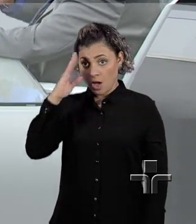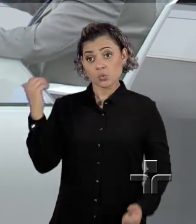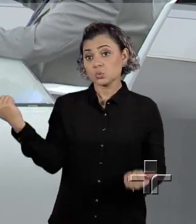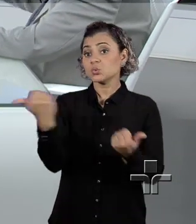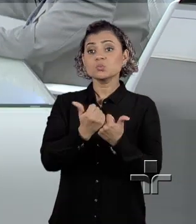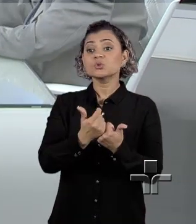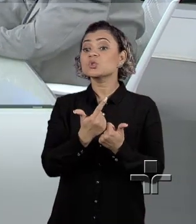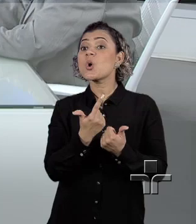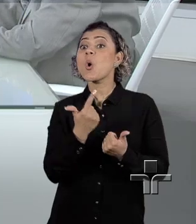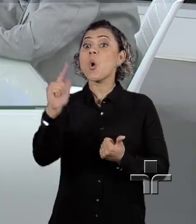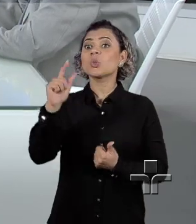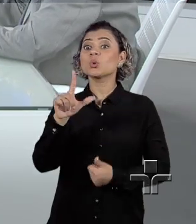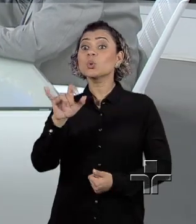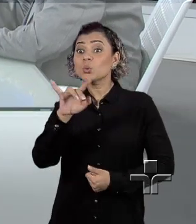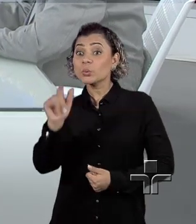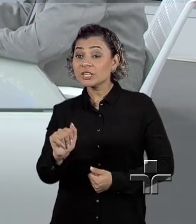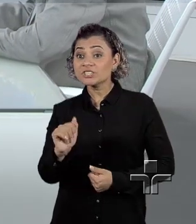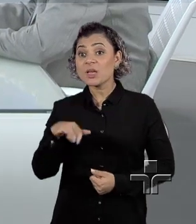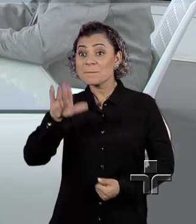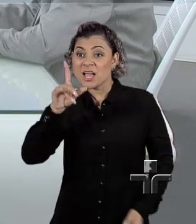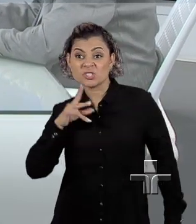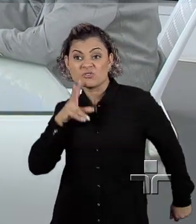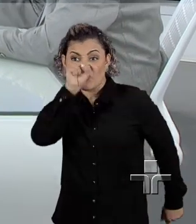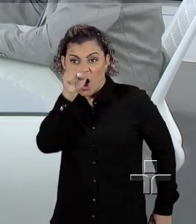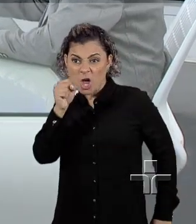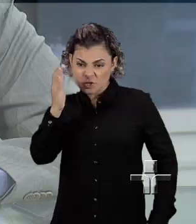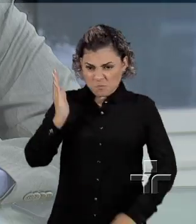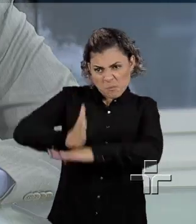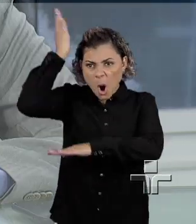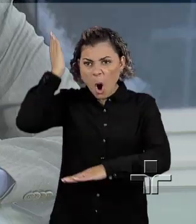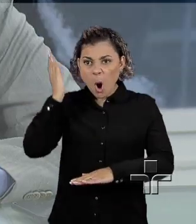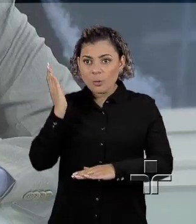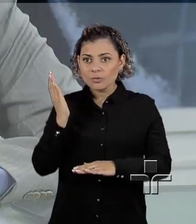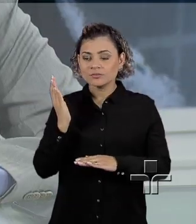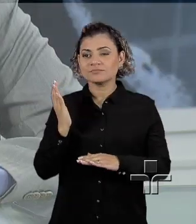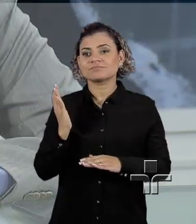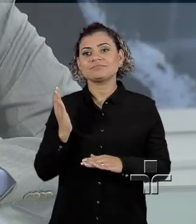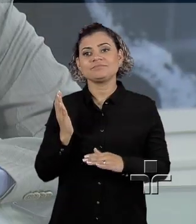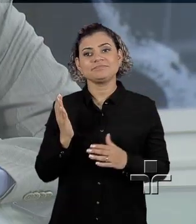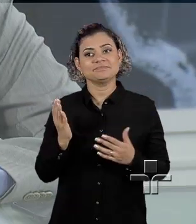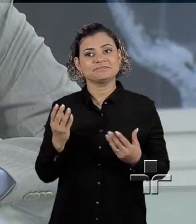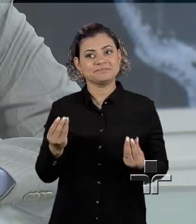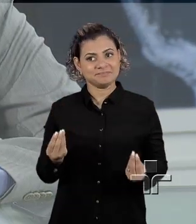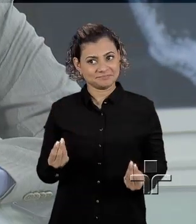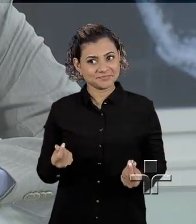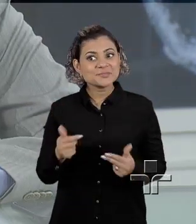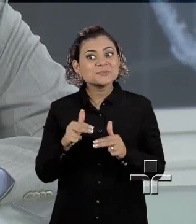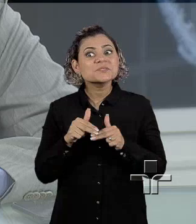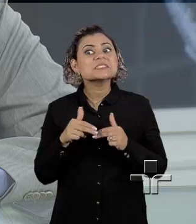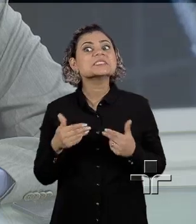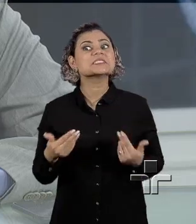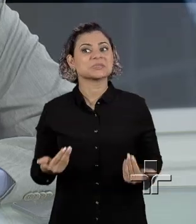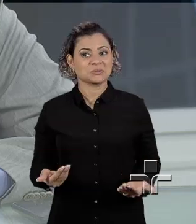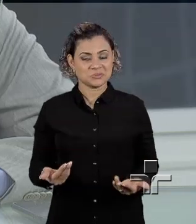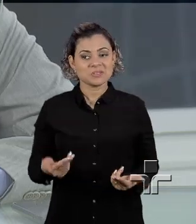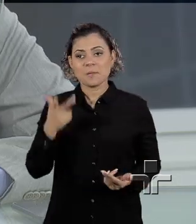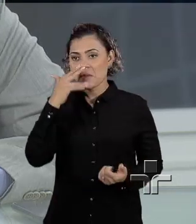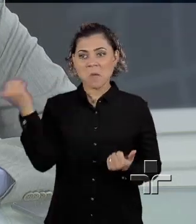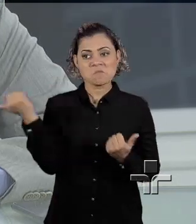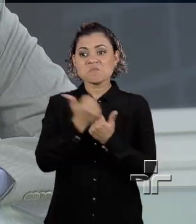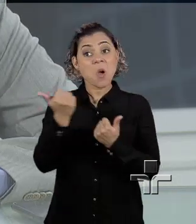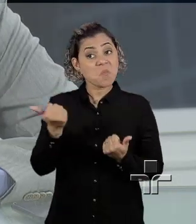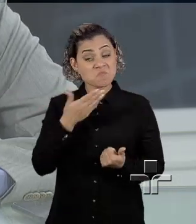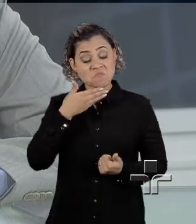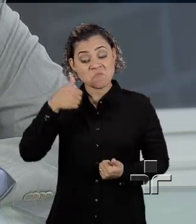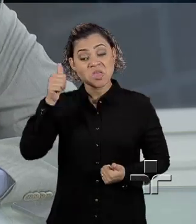mais forte. Na ativa, mais forte do que o Santos Cruz. Coloca o comandante do Sudeste, das Forças Militares do Sudeste, que é